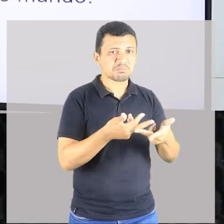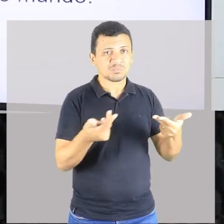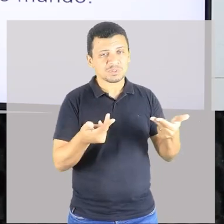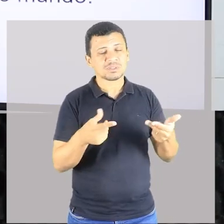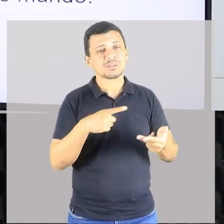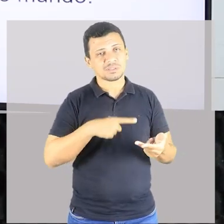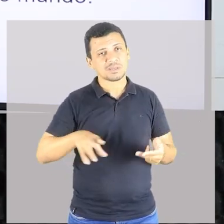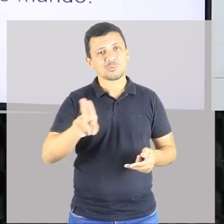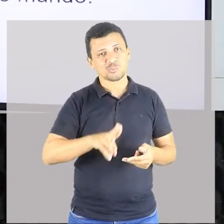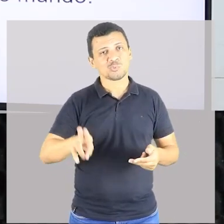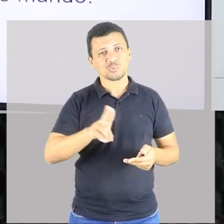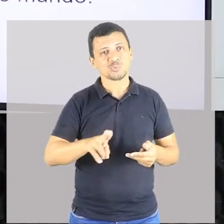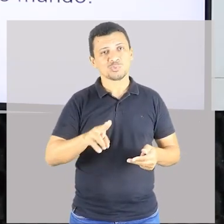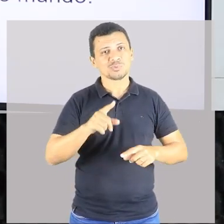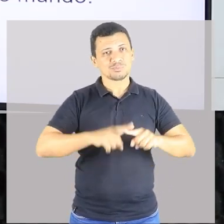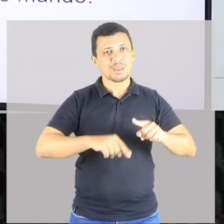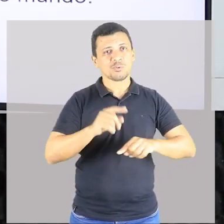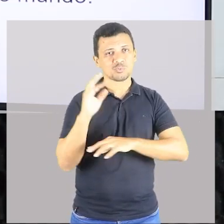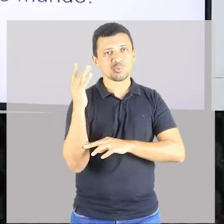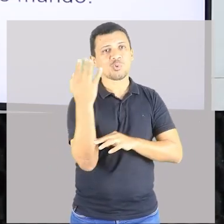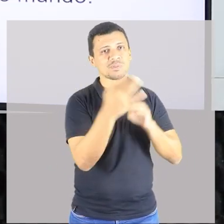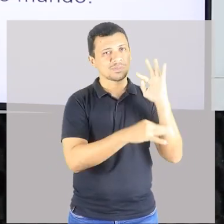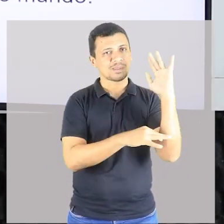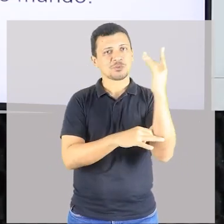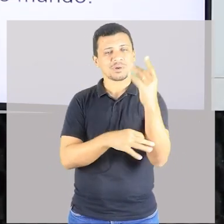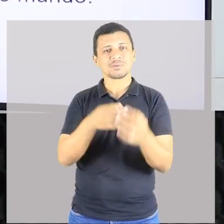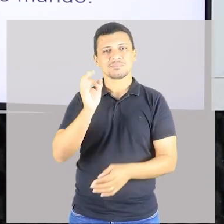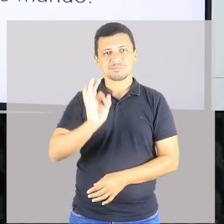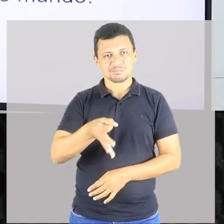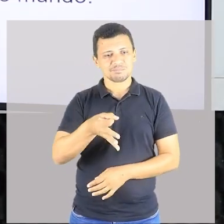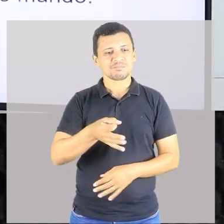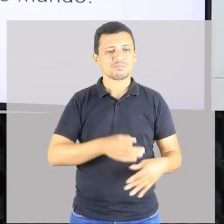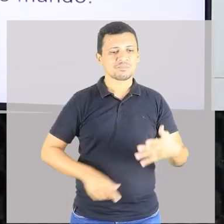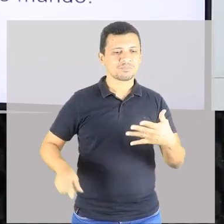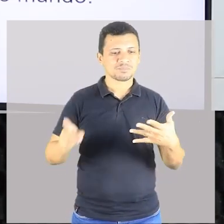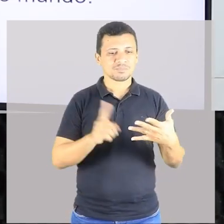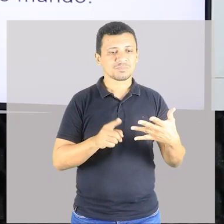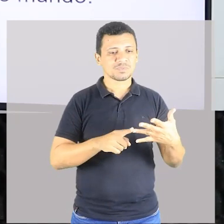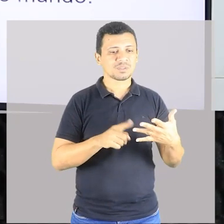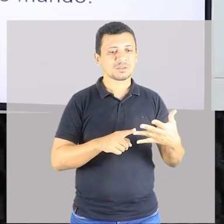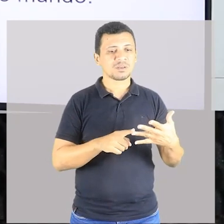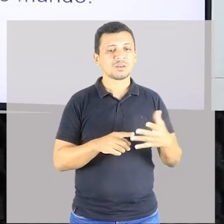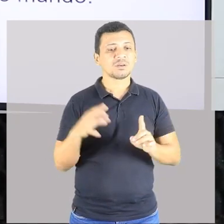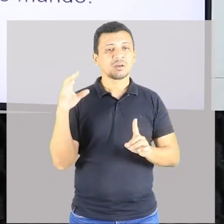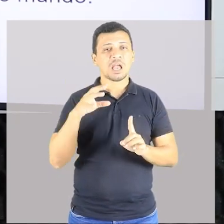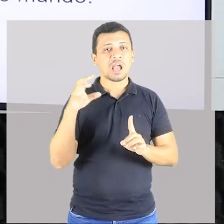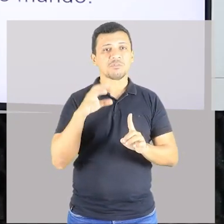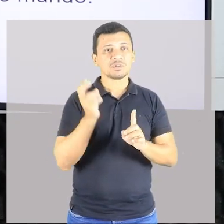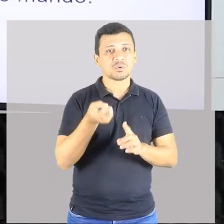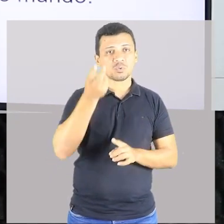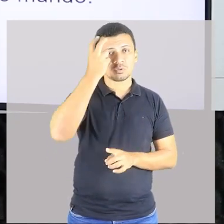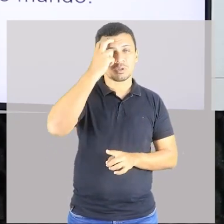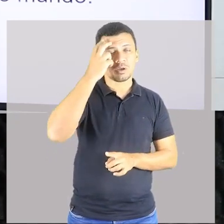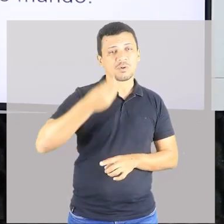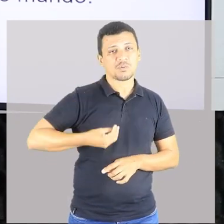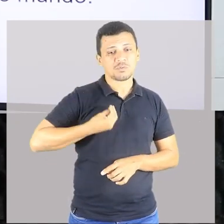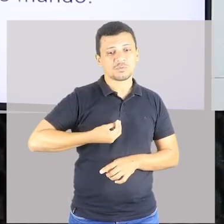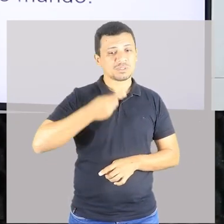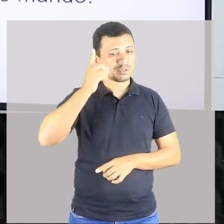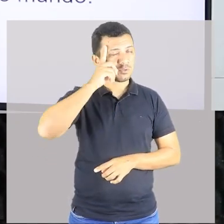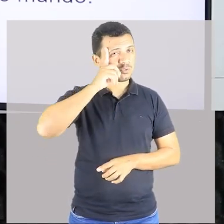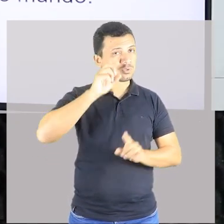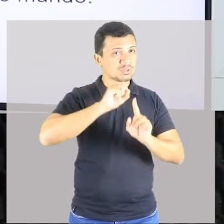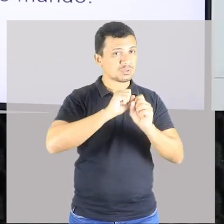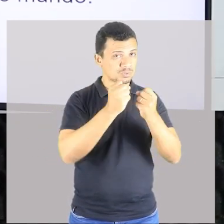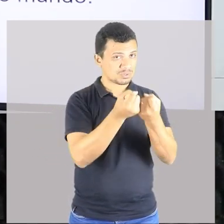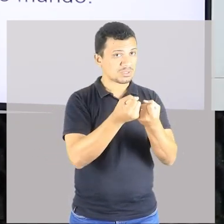sobre os recursos naturais. Correto também. Letra D. É característica da globalização a influência cultural no cotidiano das sociedades, a